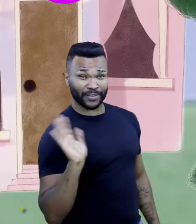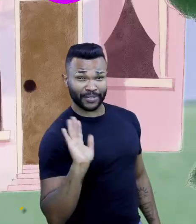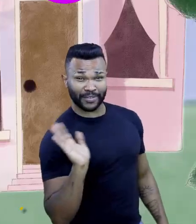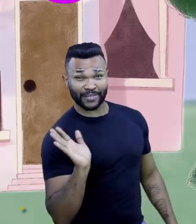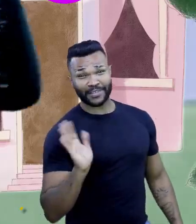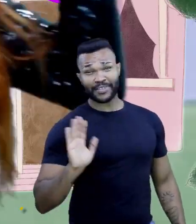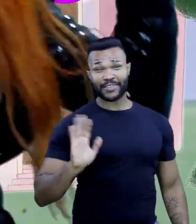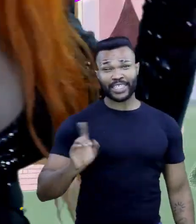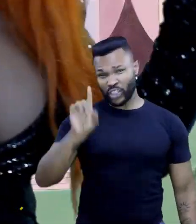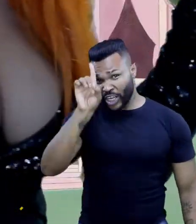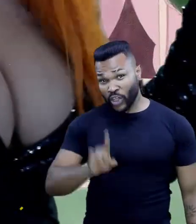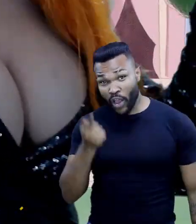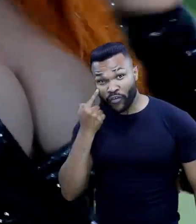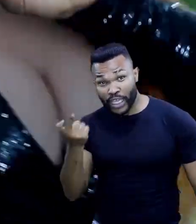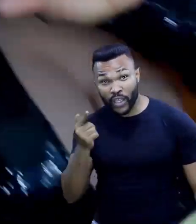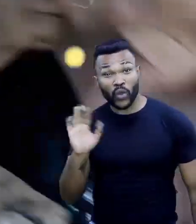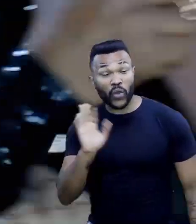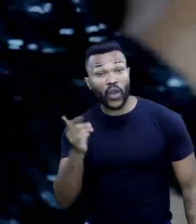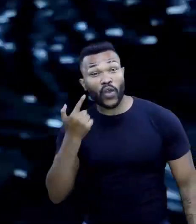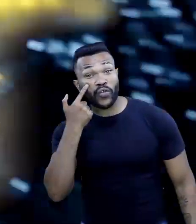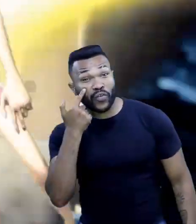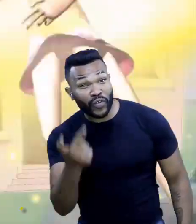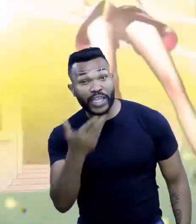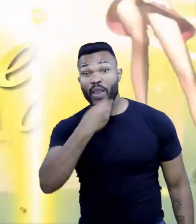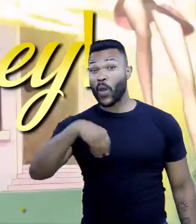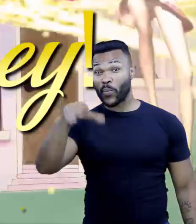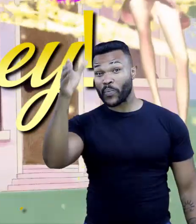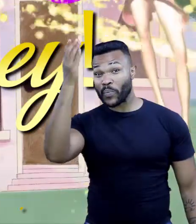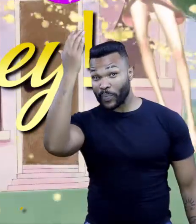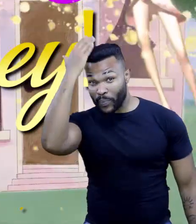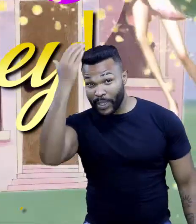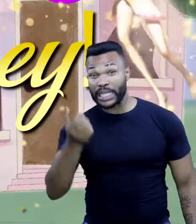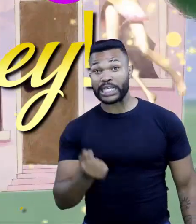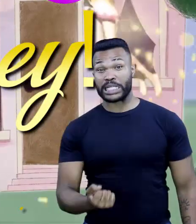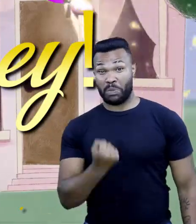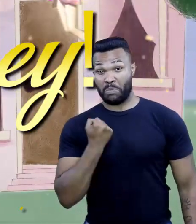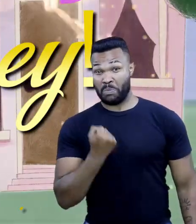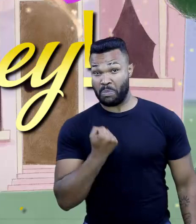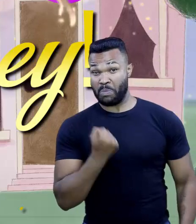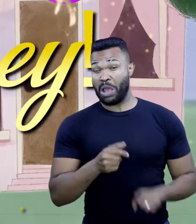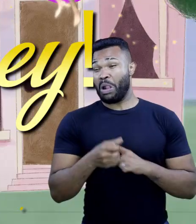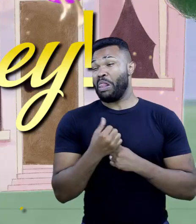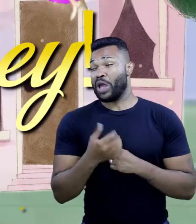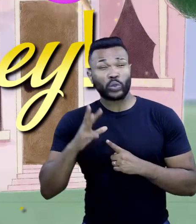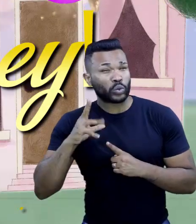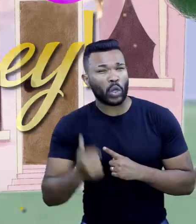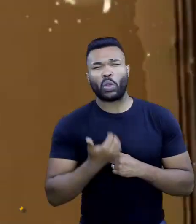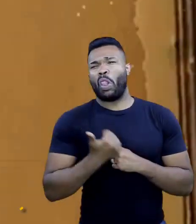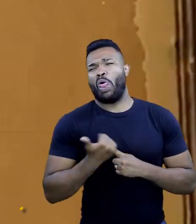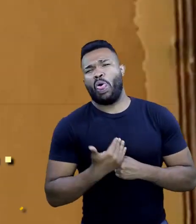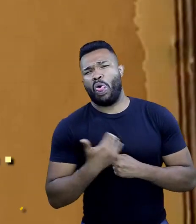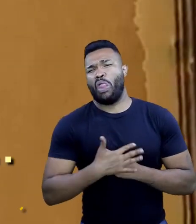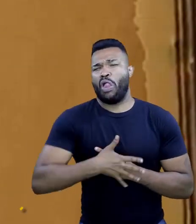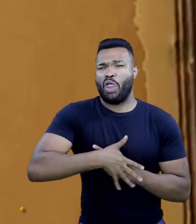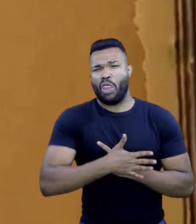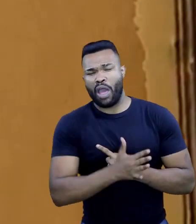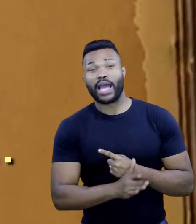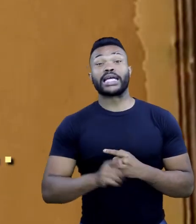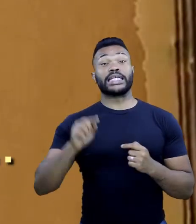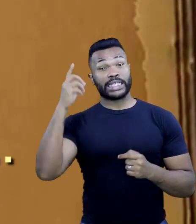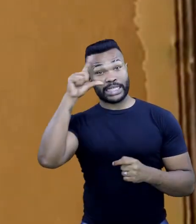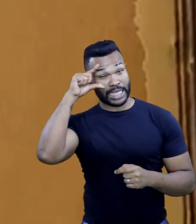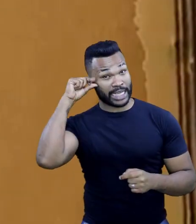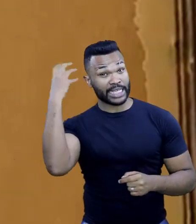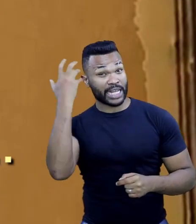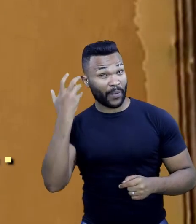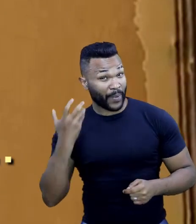eu voltar pro meu país, Alemanha. Tá, que bom. Ouvi dizer que o príncipe tá com o pau todo esfolado. E